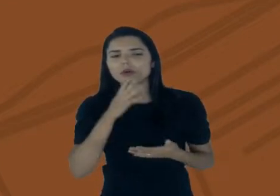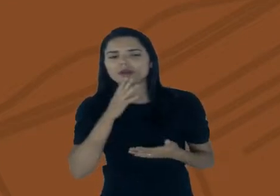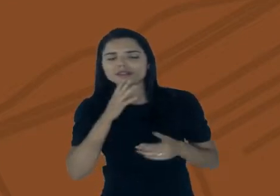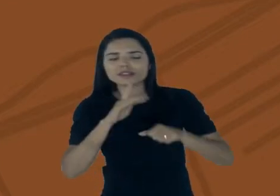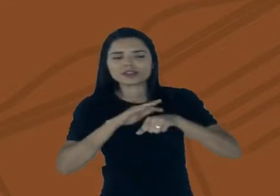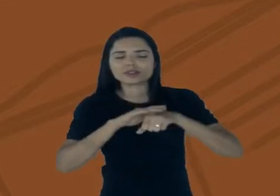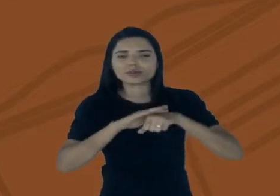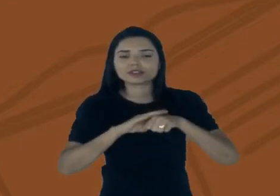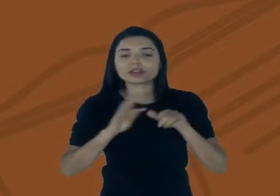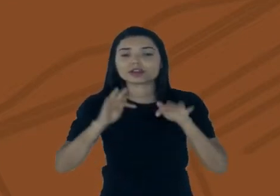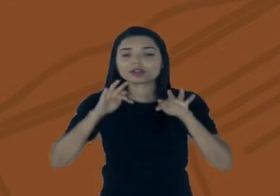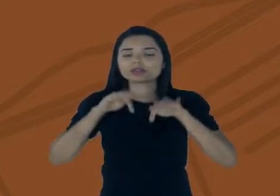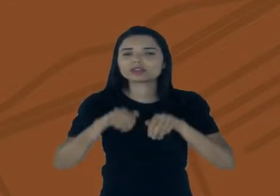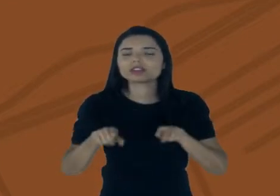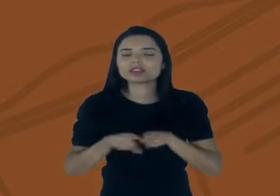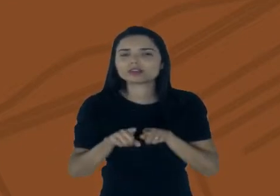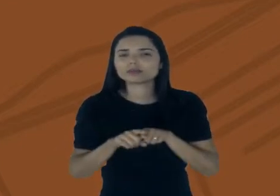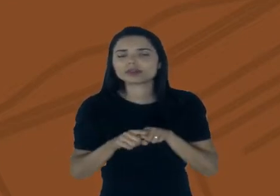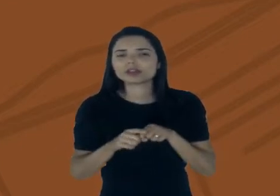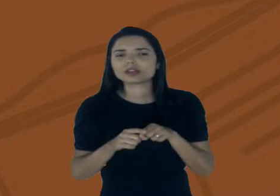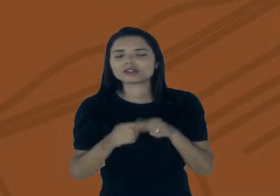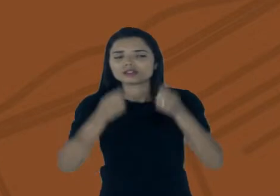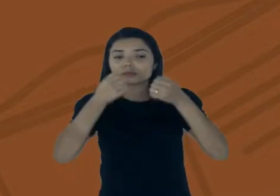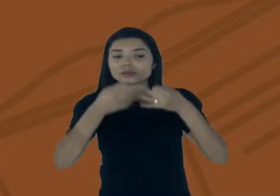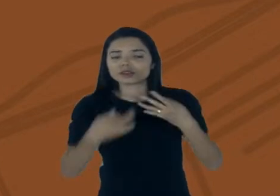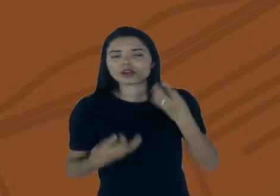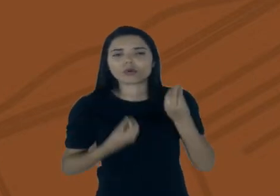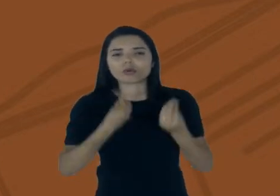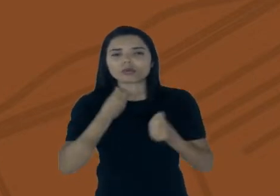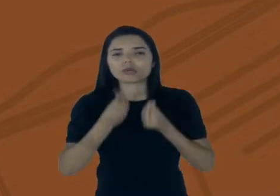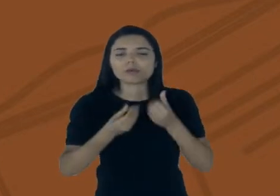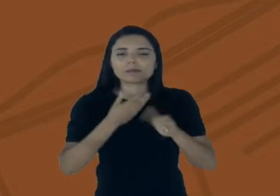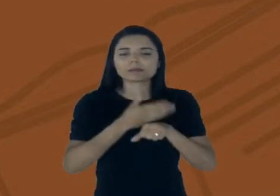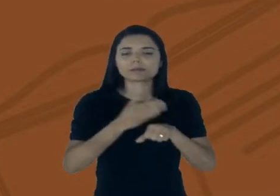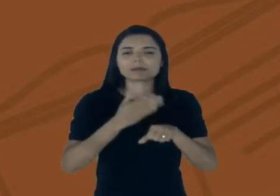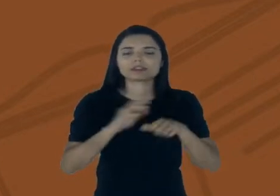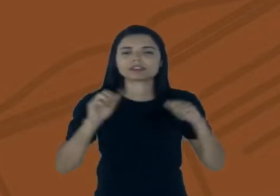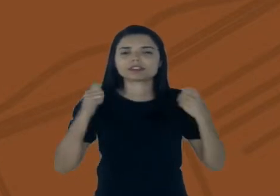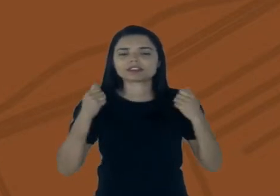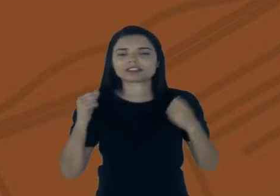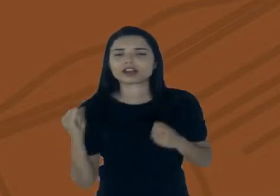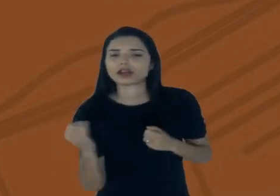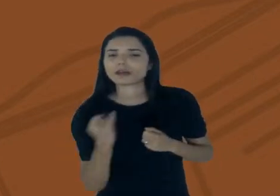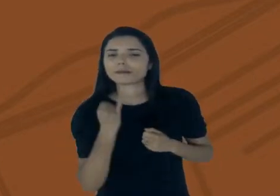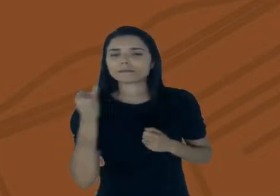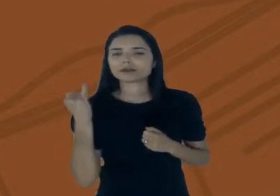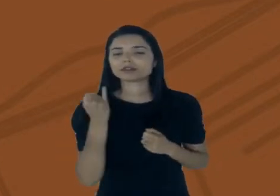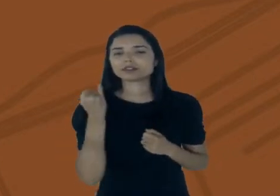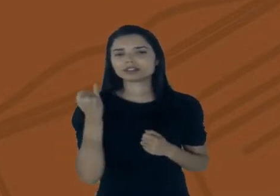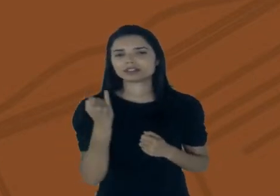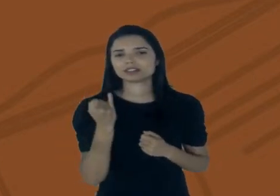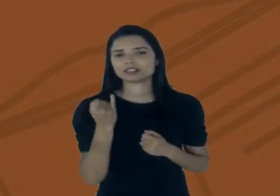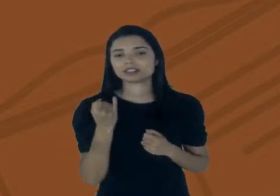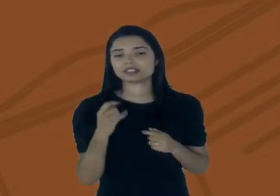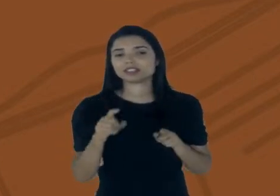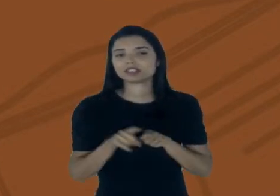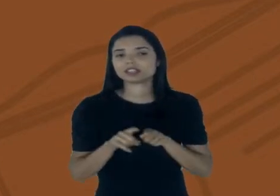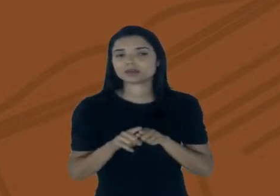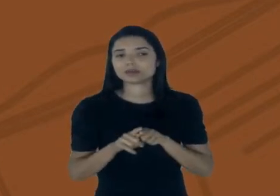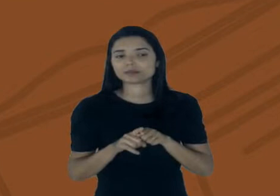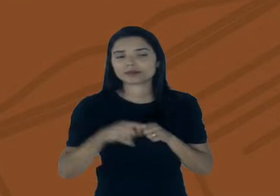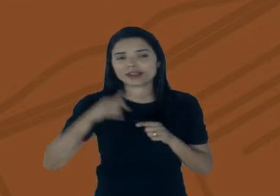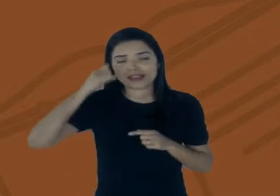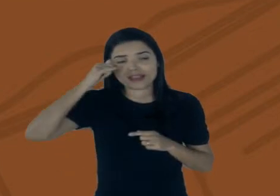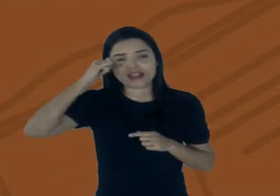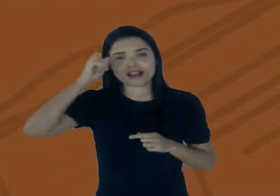e no final a gente vai ver como o exercício é importante para essas pessoas, para esse público, ou também para prevenir esse tipo